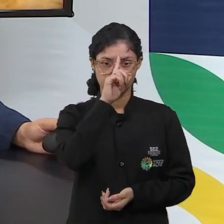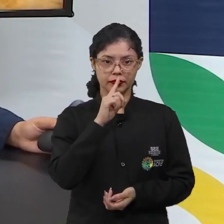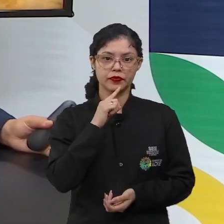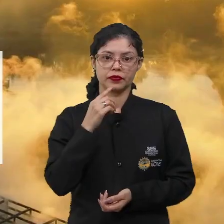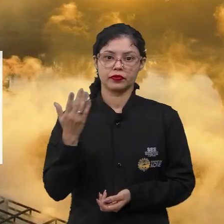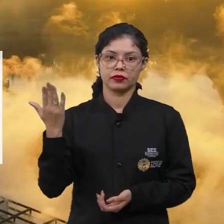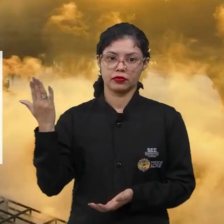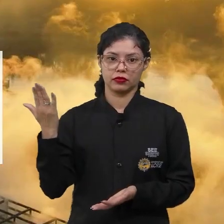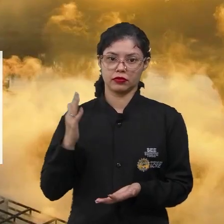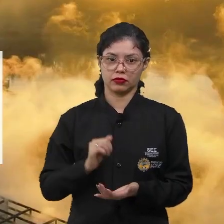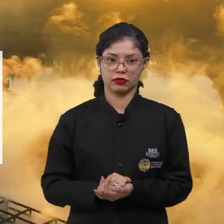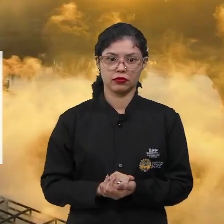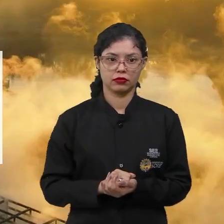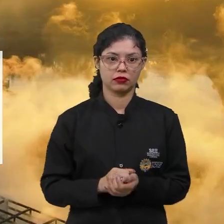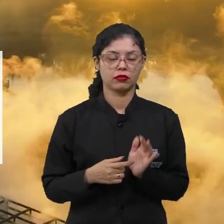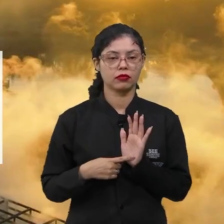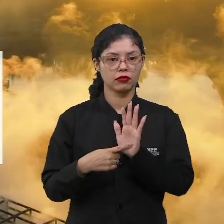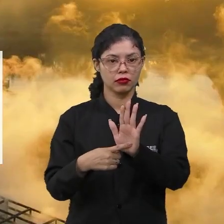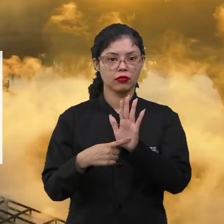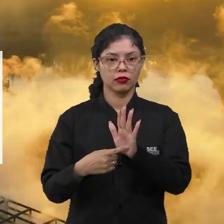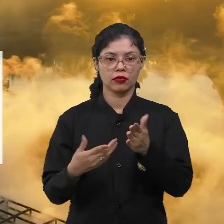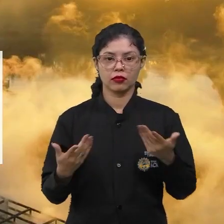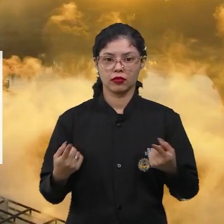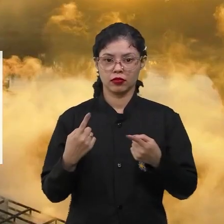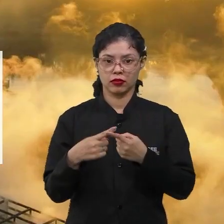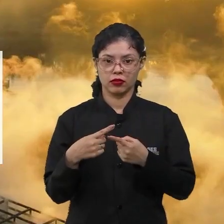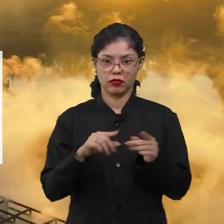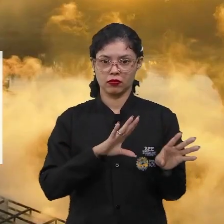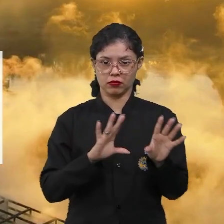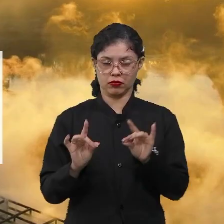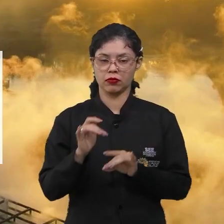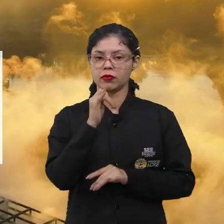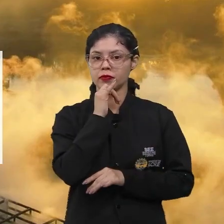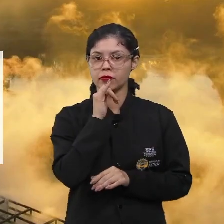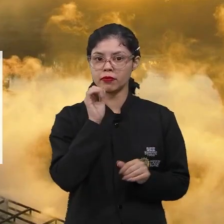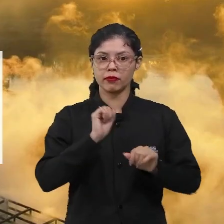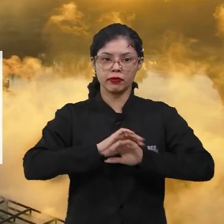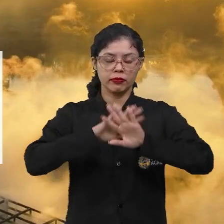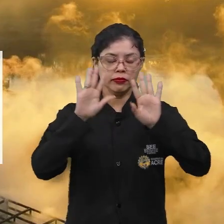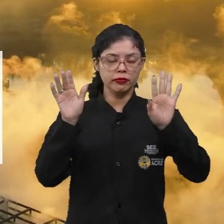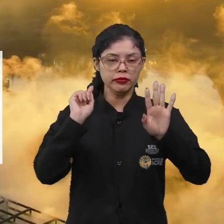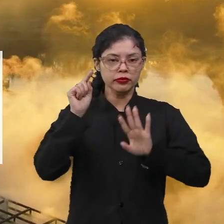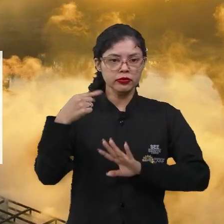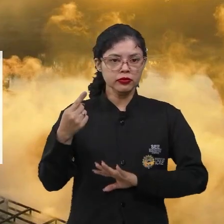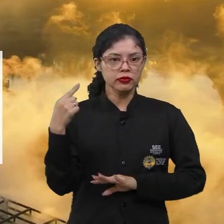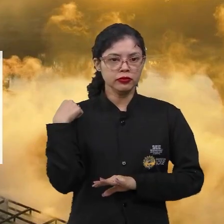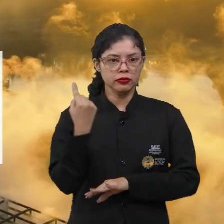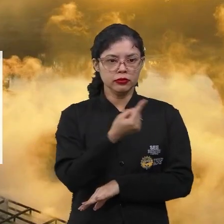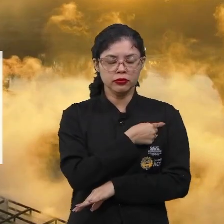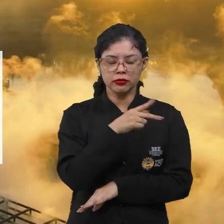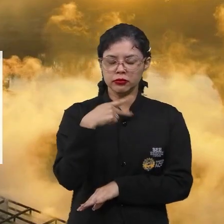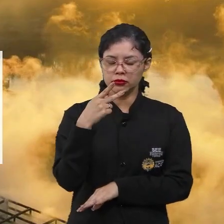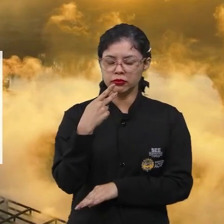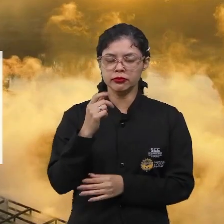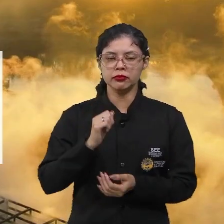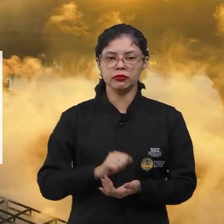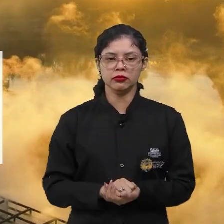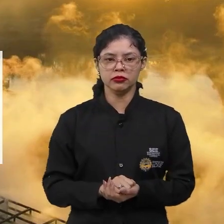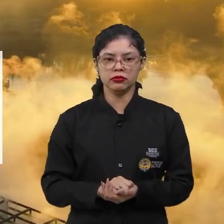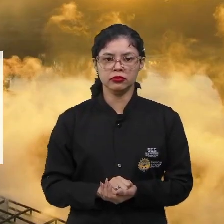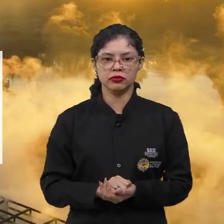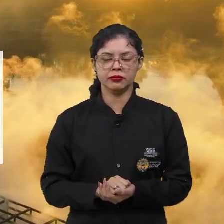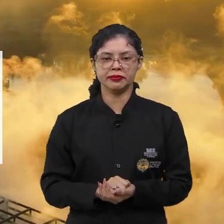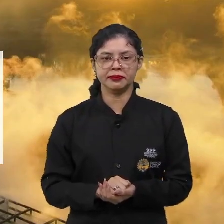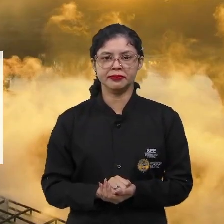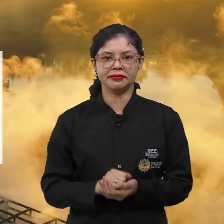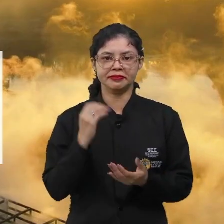aqui, ela está muito bem representada, porque ela traz um exemplo bem claro daquilo que nós falamos, que é justamente aí a